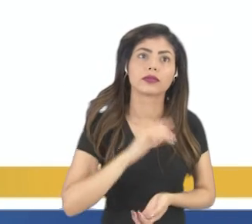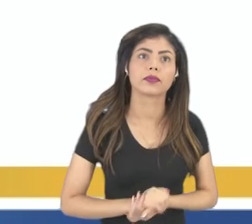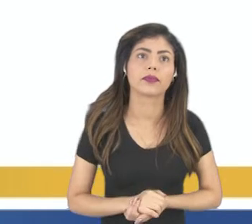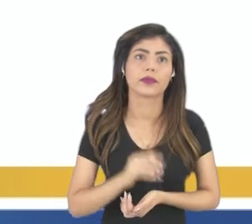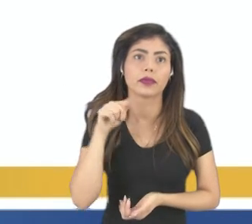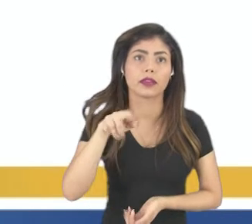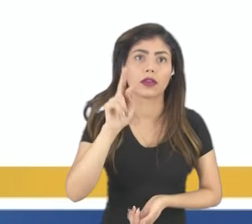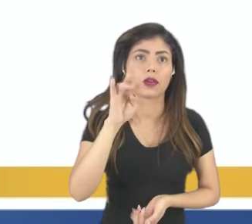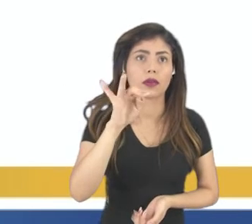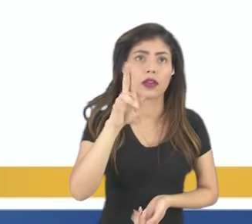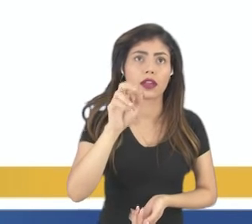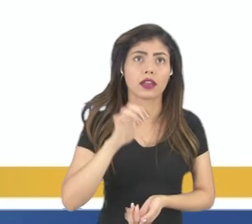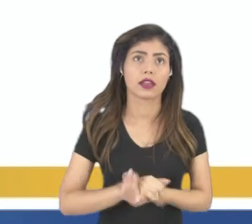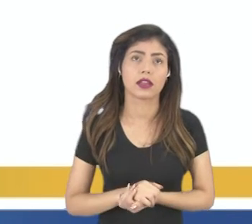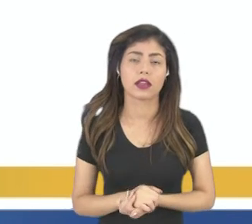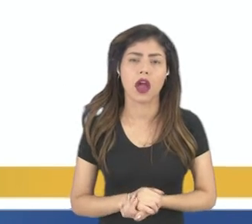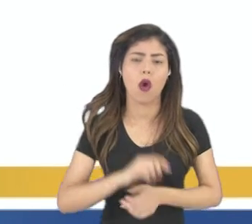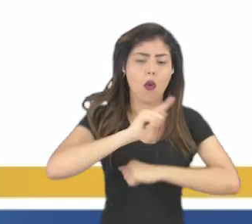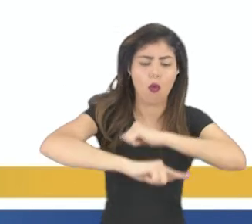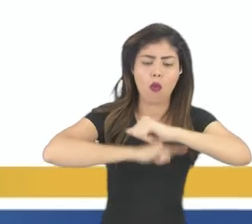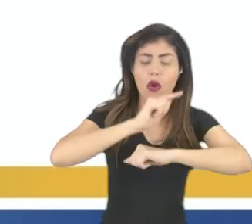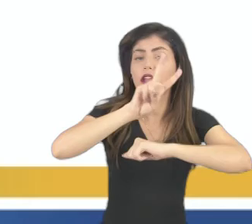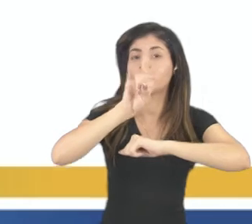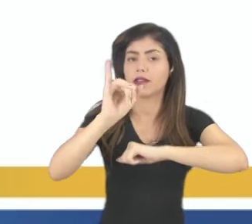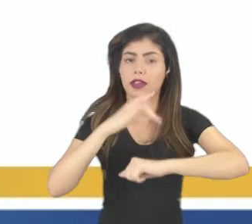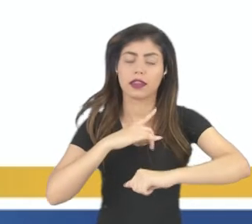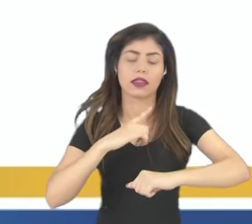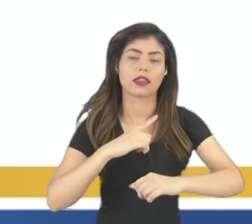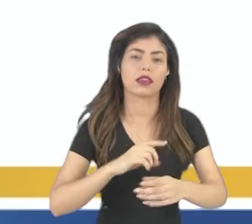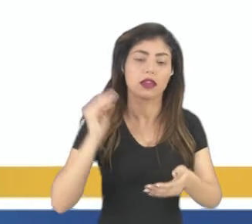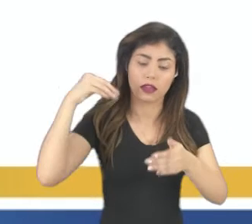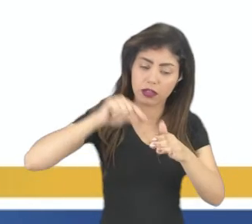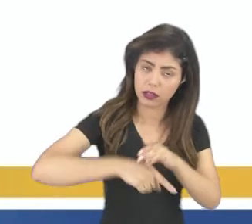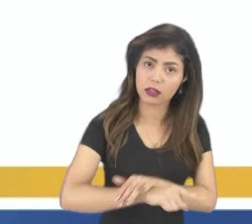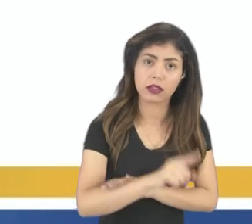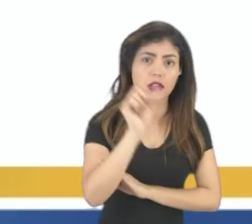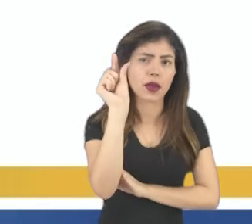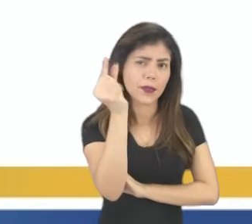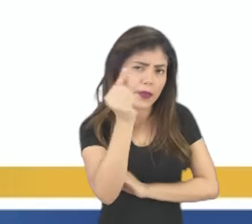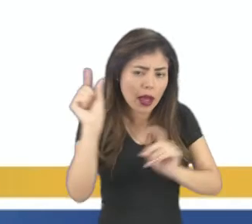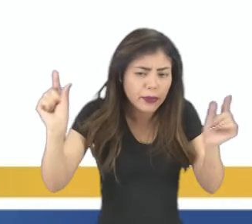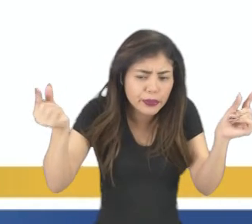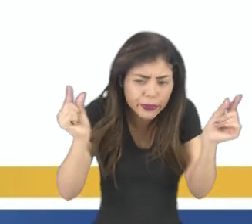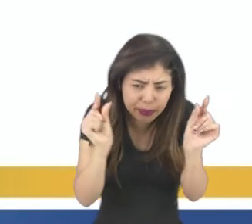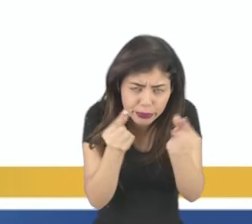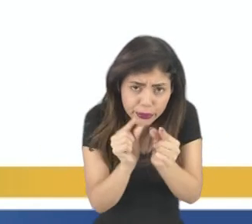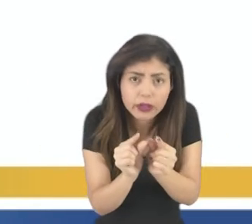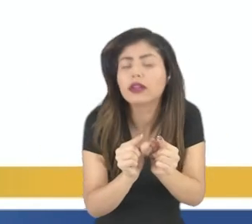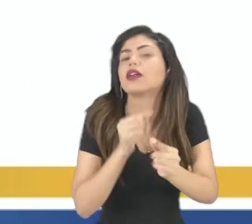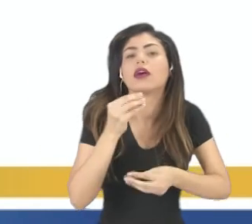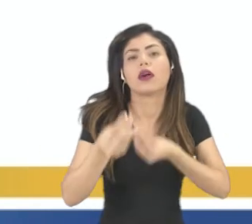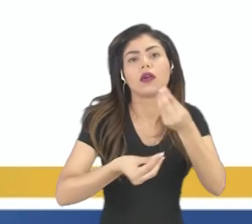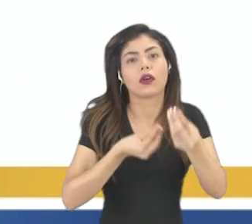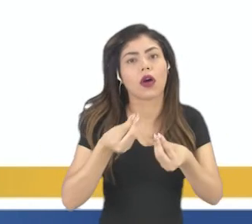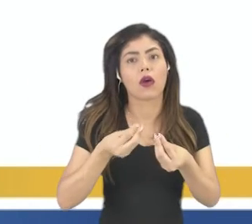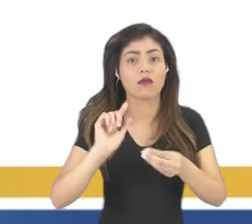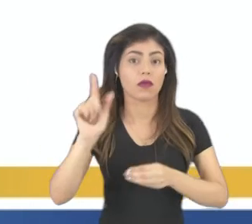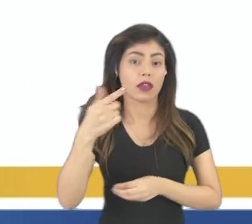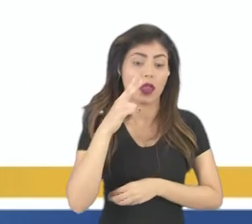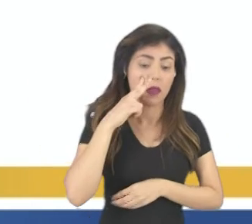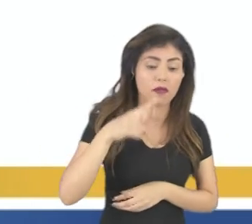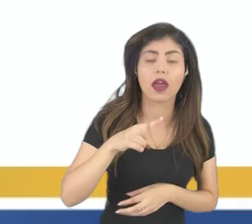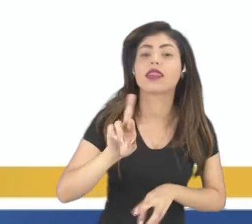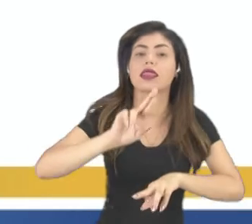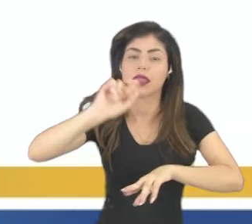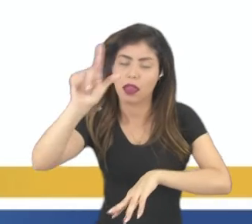quartos e lembrando o átomo ele vai ter essas partículas a inserida nele partículas bem menores antes era tido como indivisível